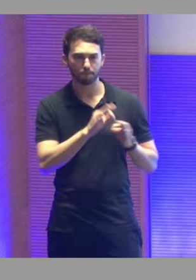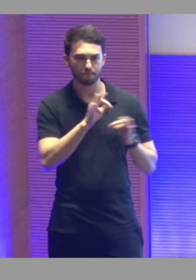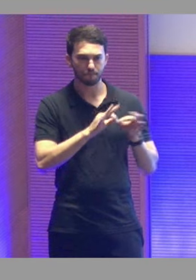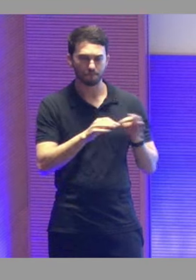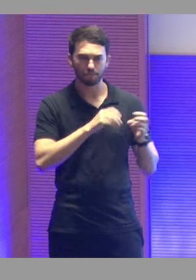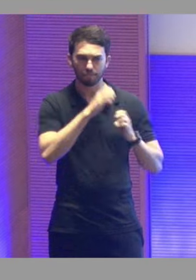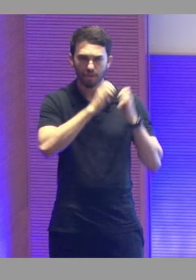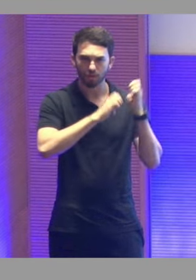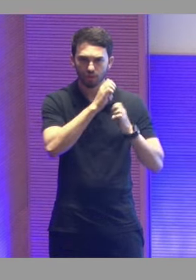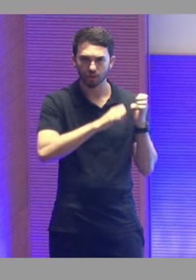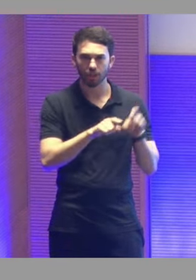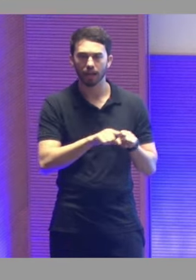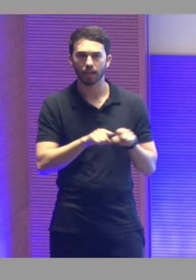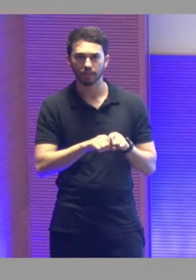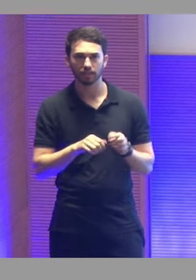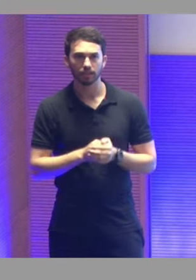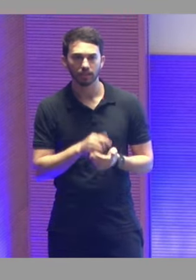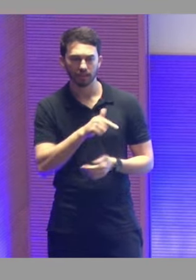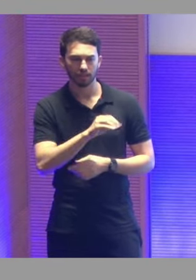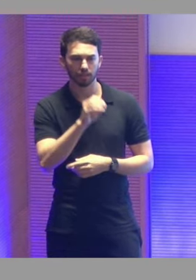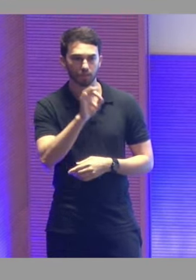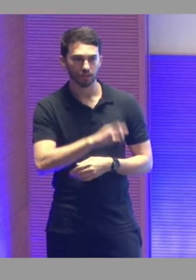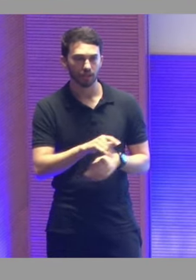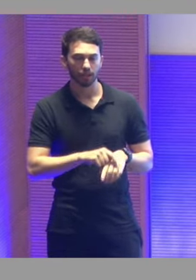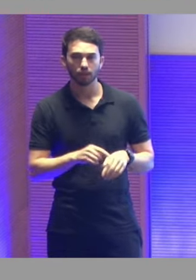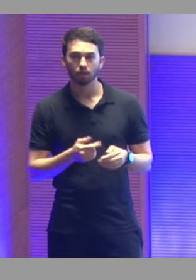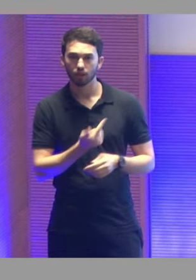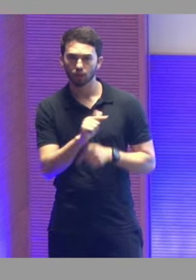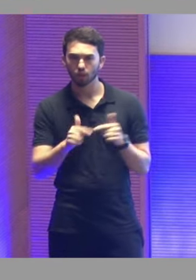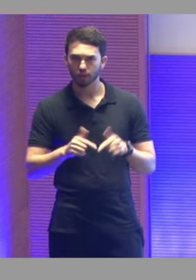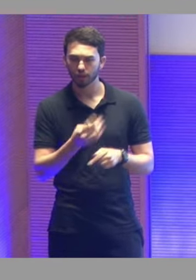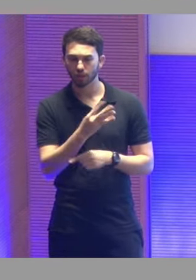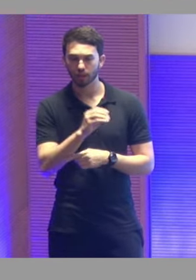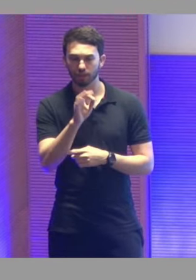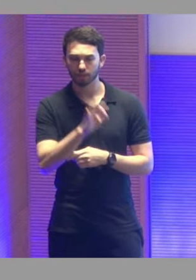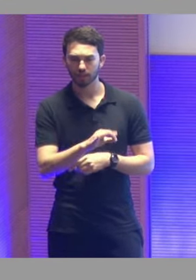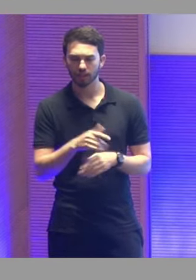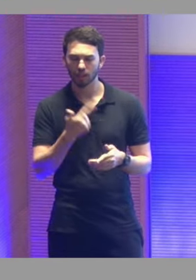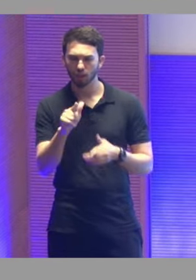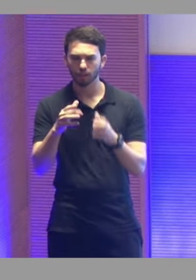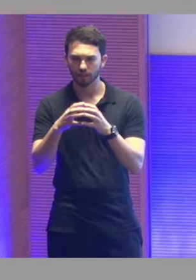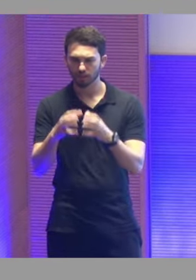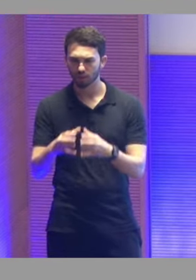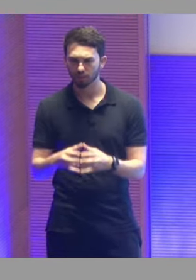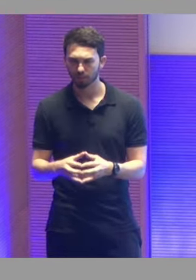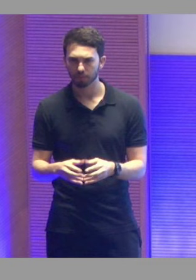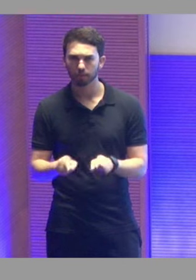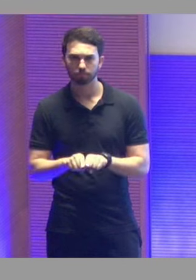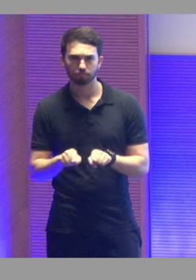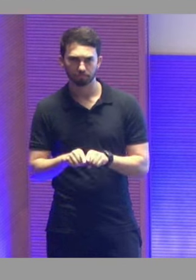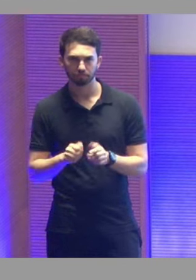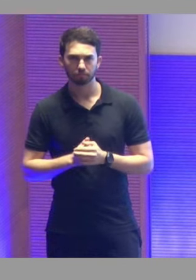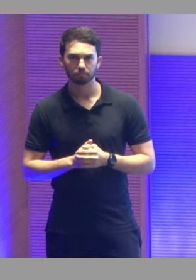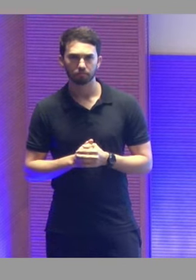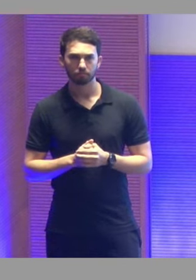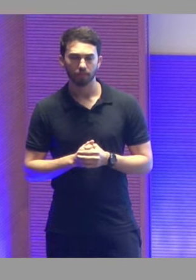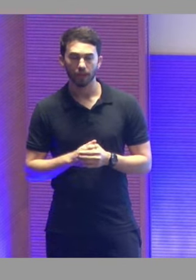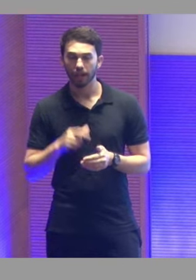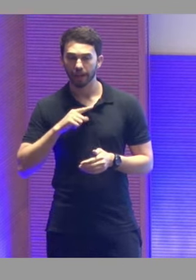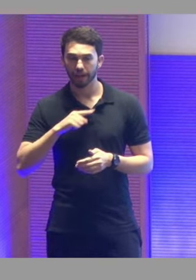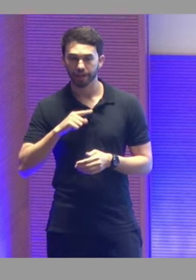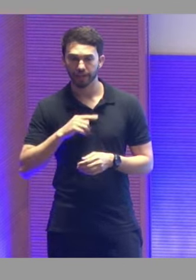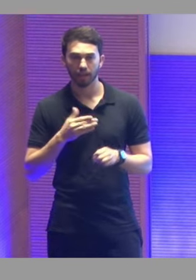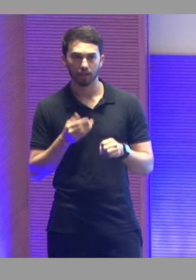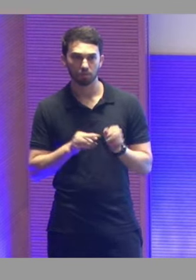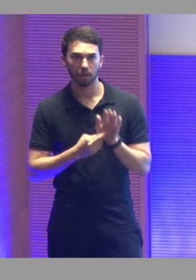89% combustão estacionária mais de 50% e as demais categorias emissões fugitivas combustão móvel tem uma